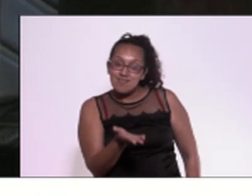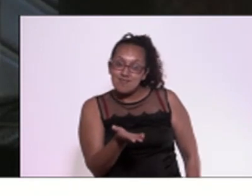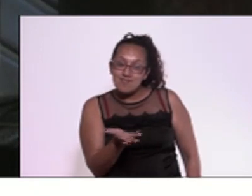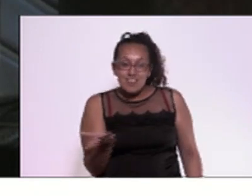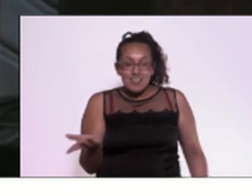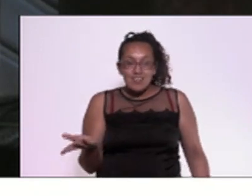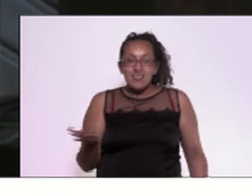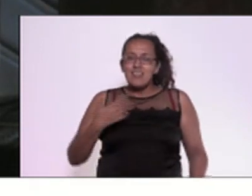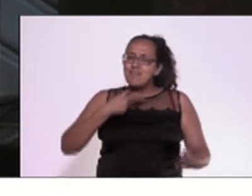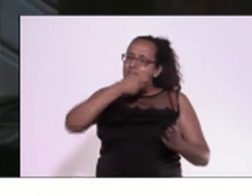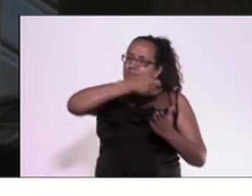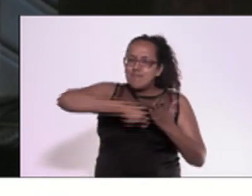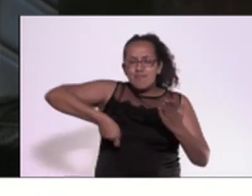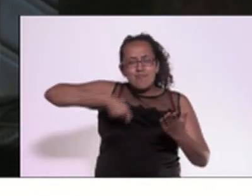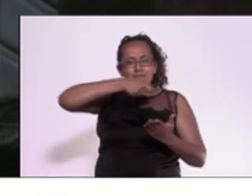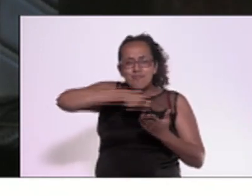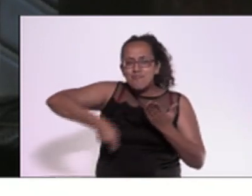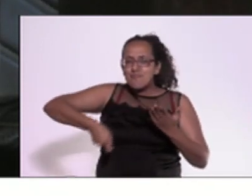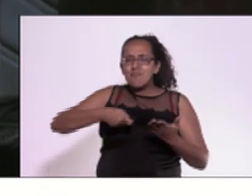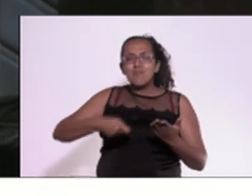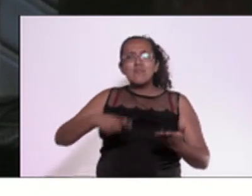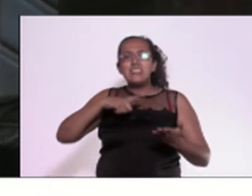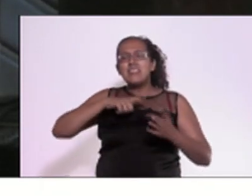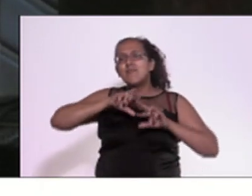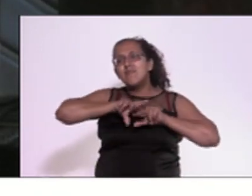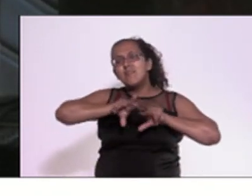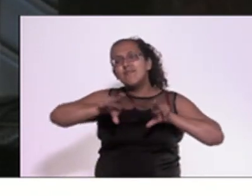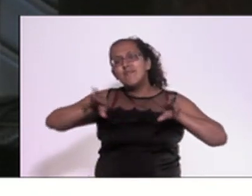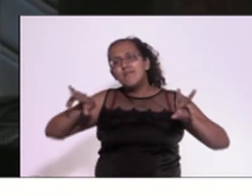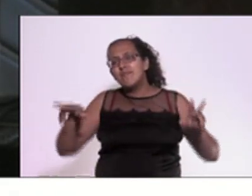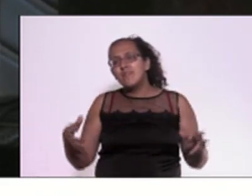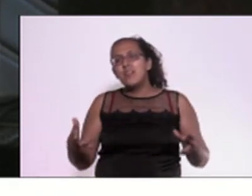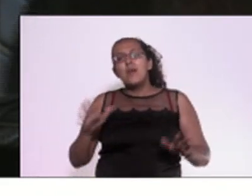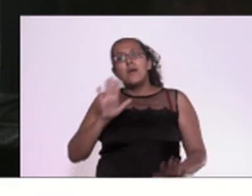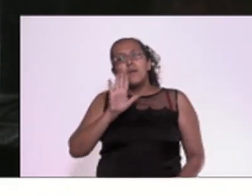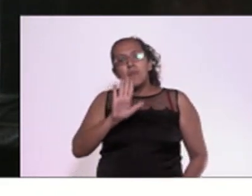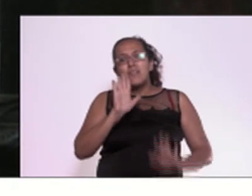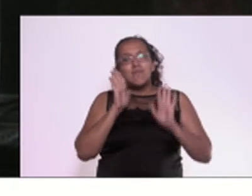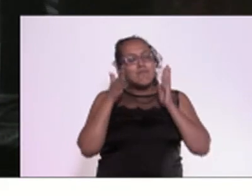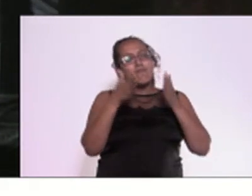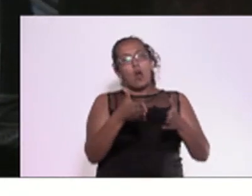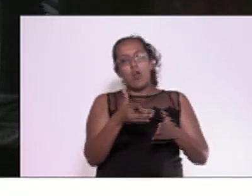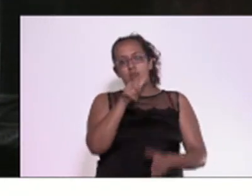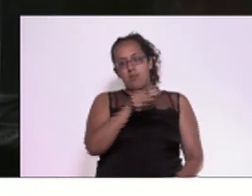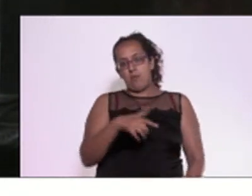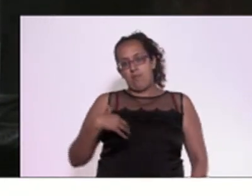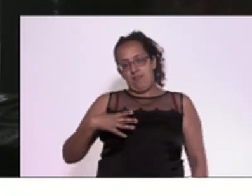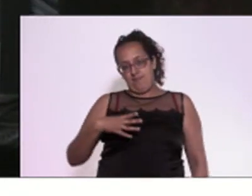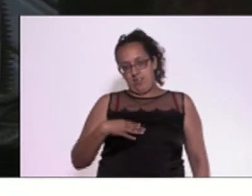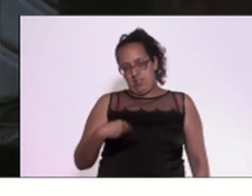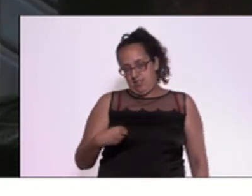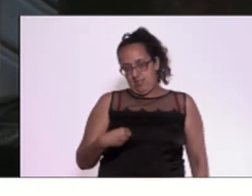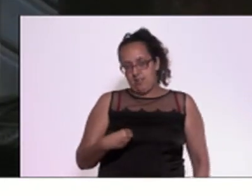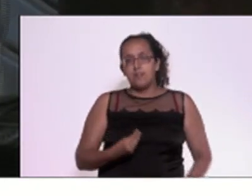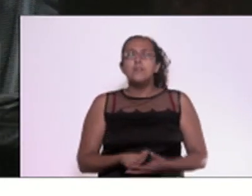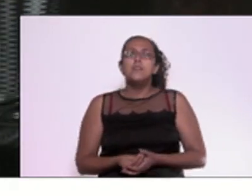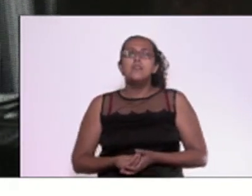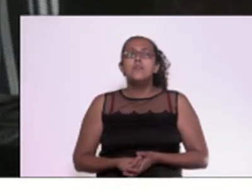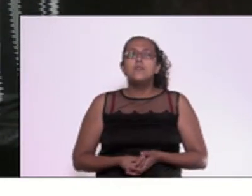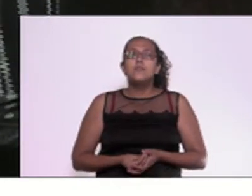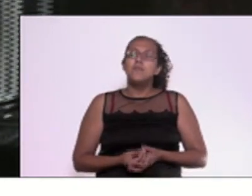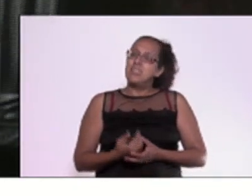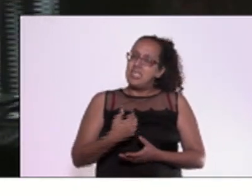incalculável. Então a escolha... Eu tenho certeza por ter vivido naquela região, mas principalmente por conhecer